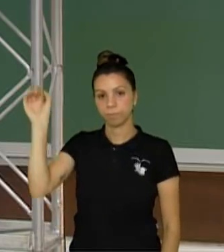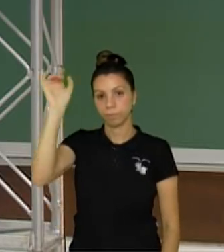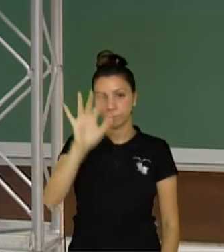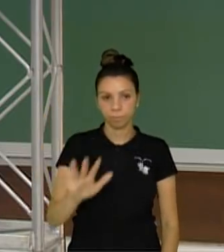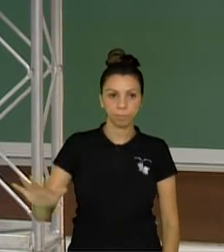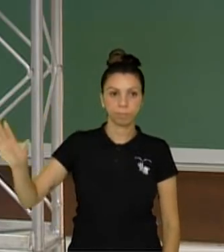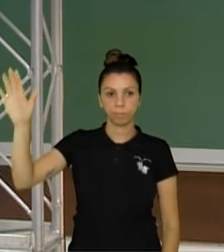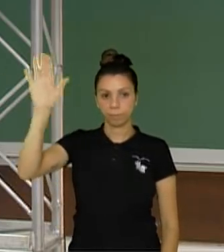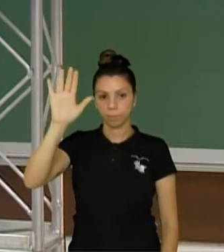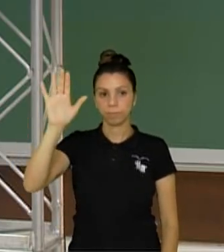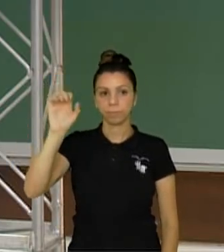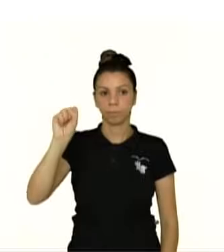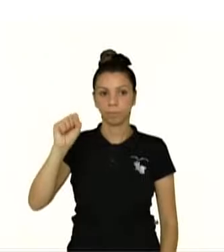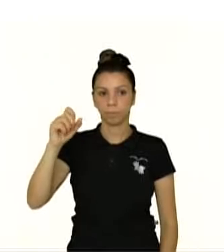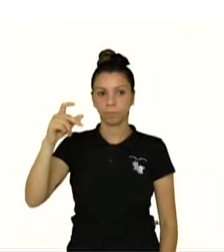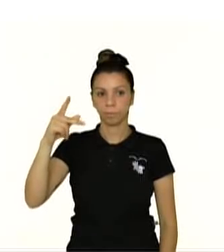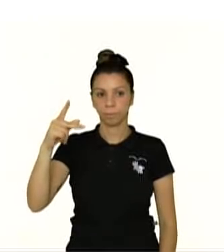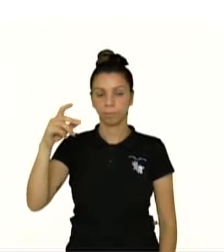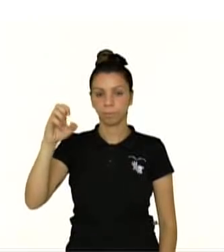Herbert Spencer,